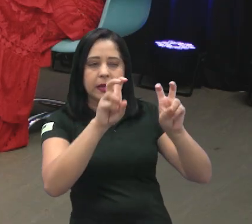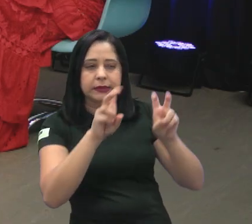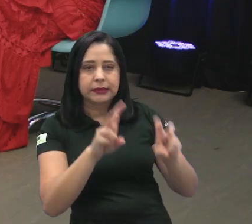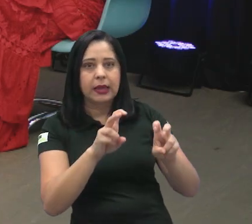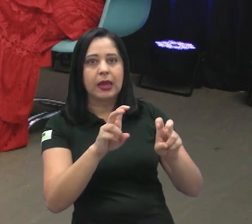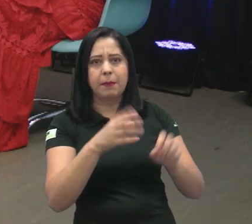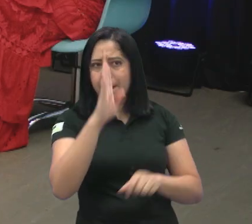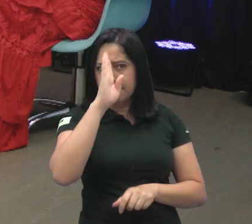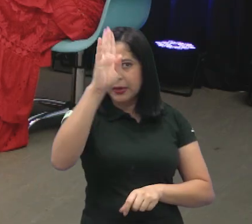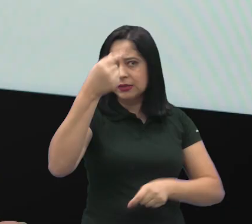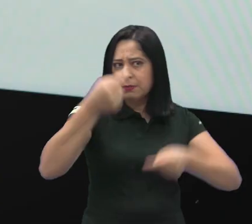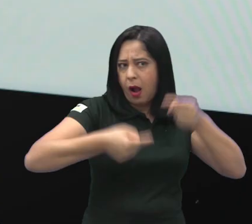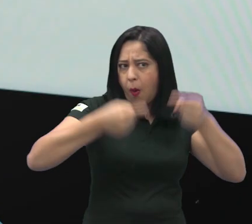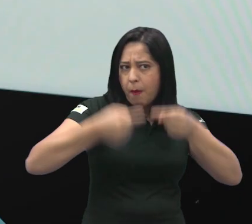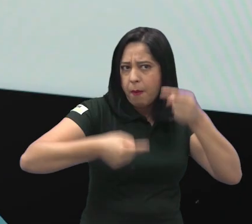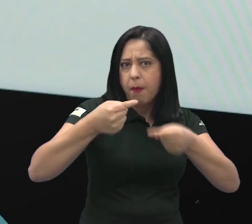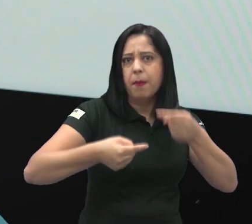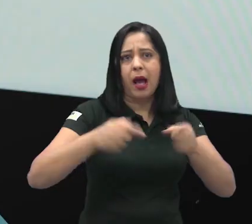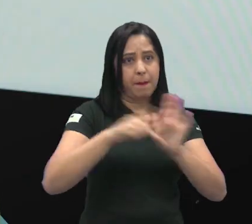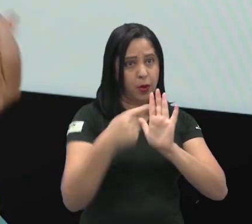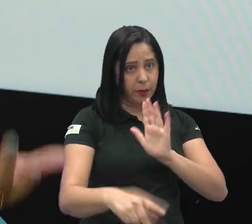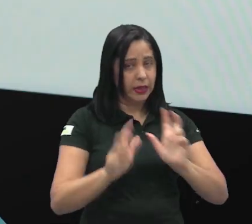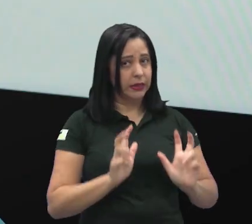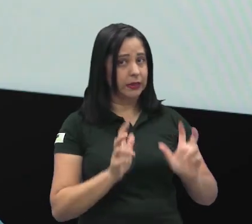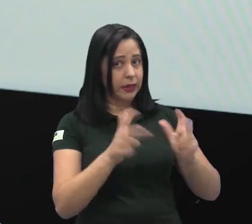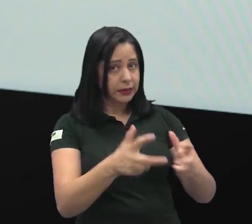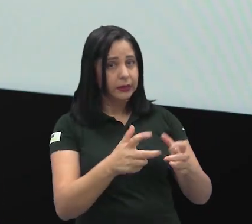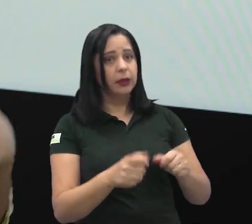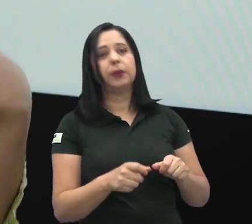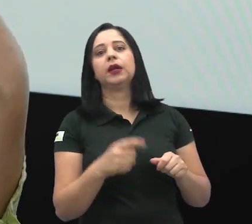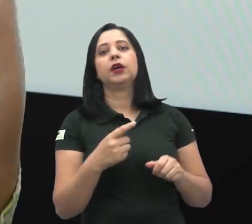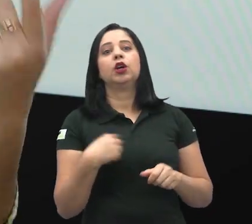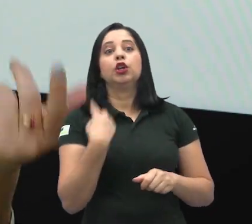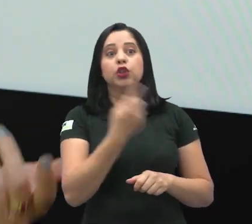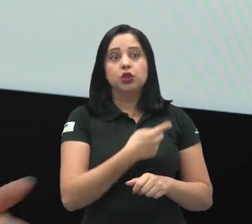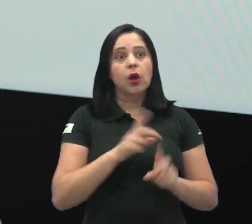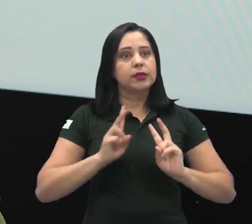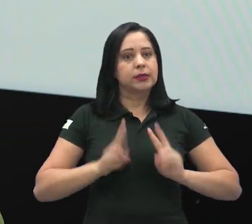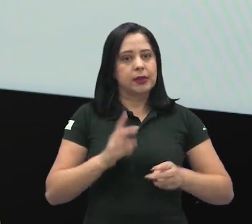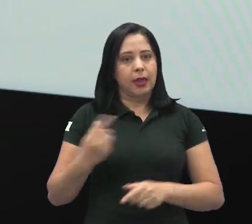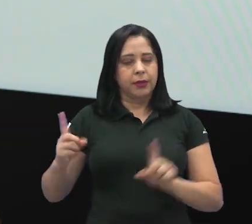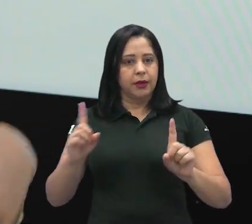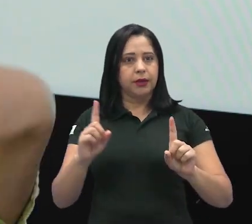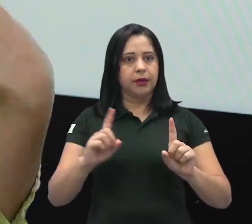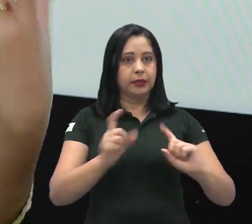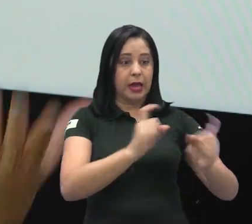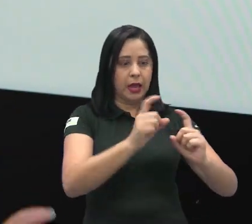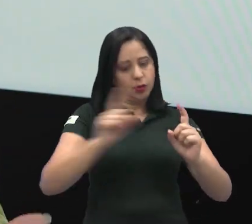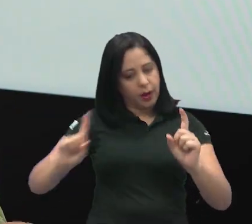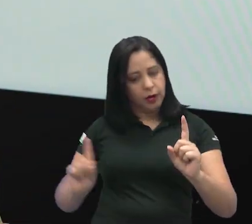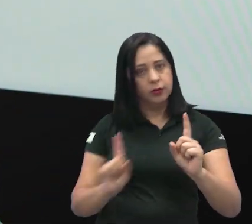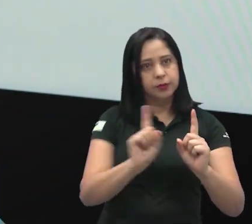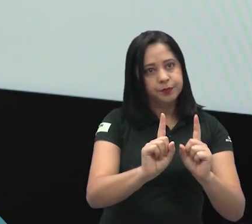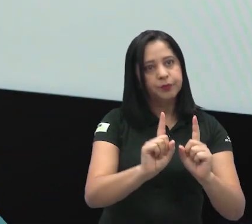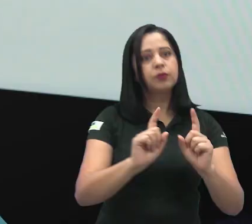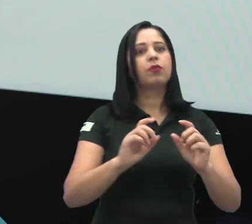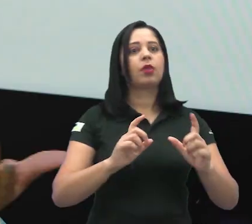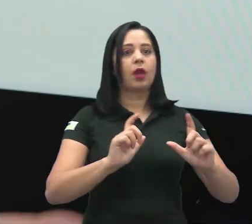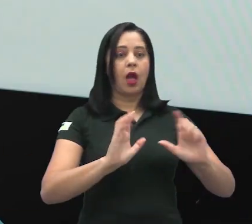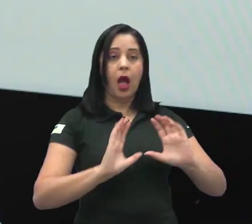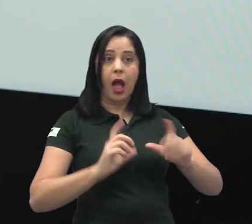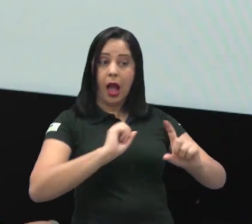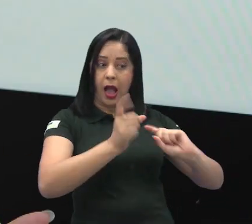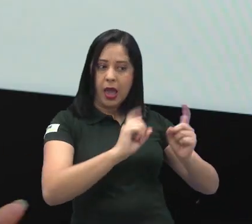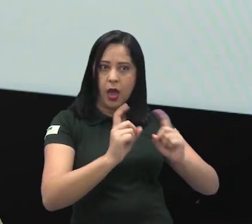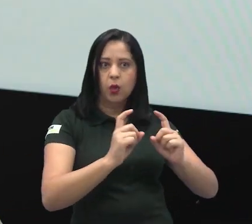principais debates da Câmara Municipal. A gente acompanha as sessões, as audiências públicas, as reuniões das comissões, né, e das